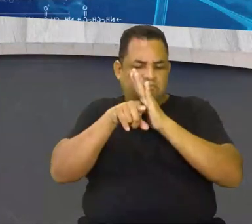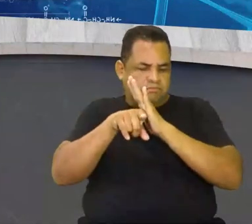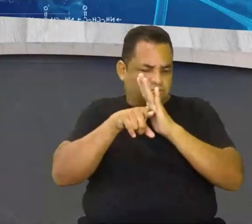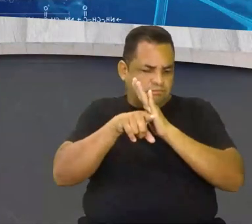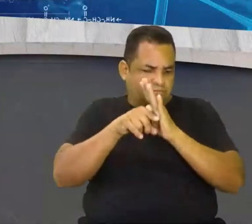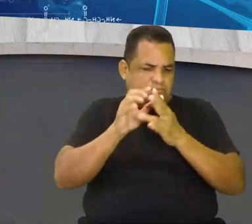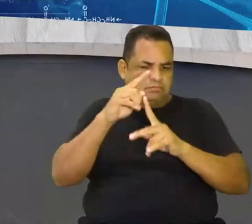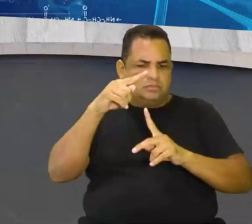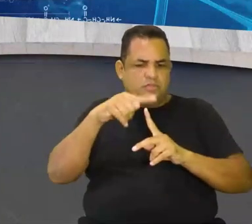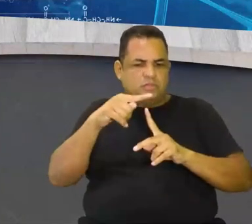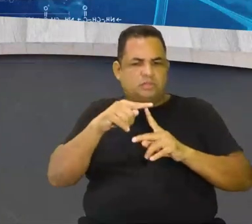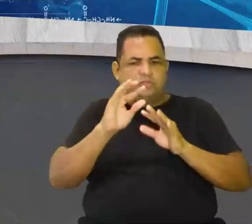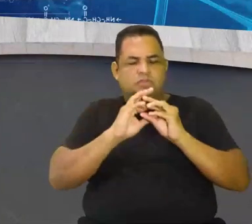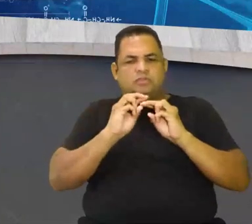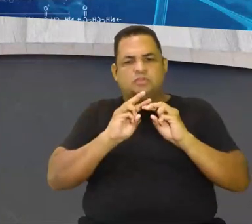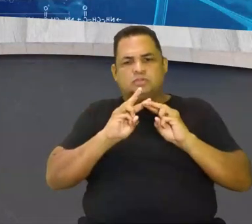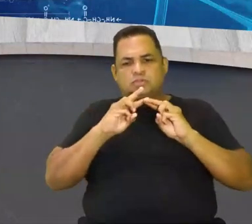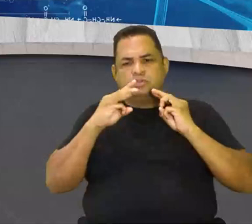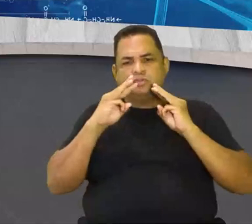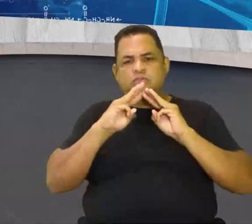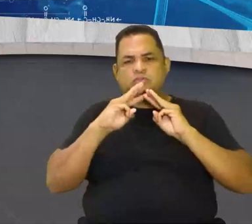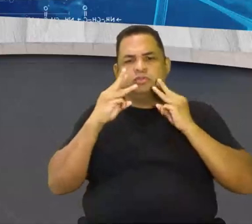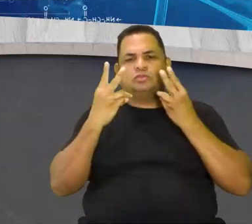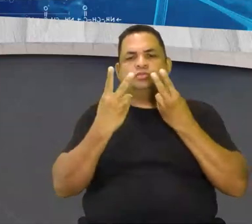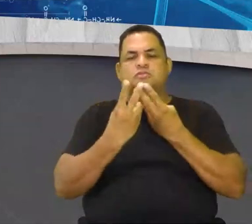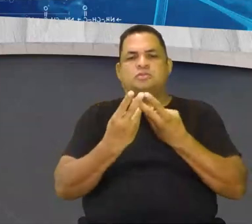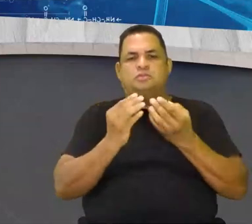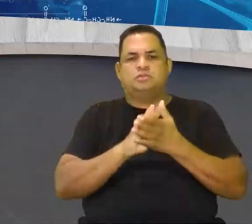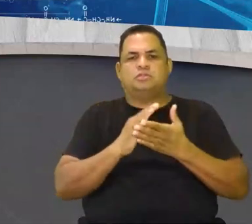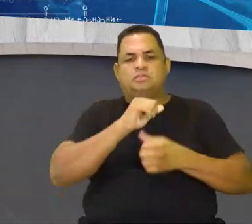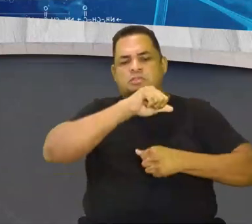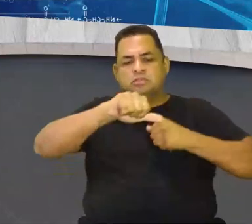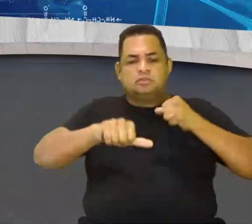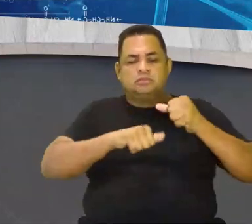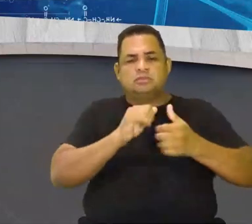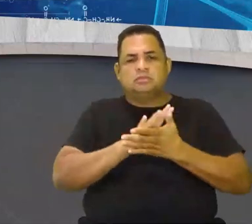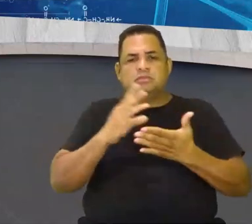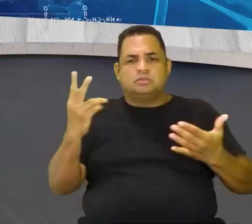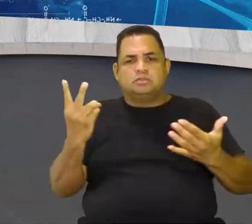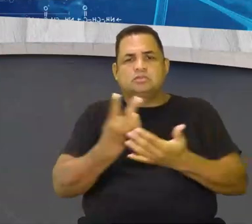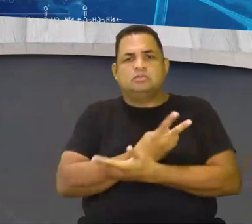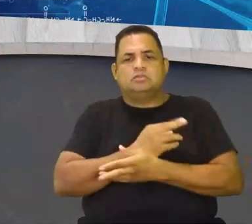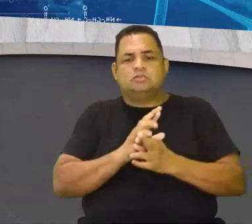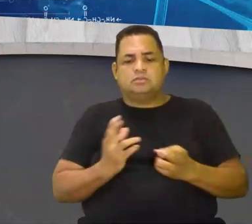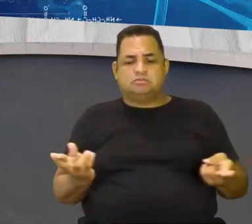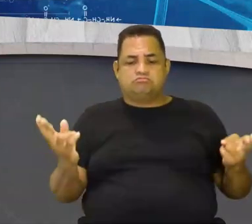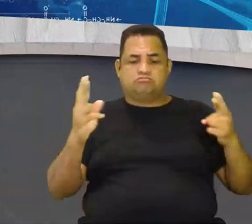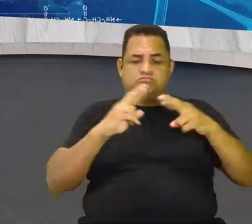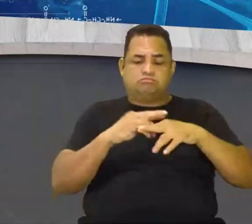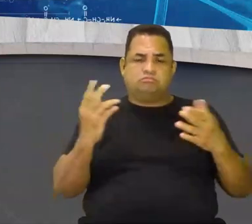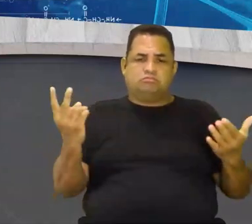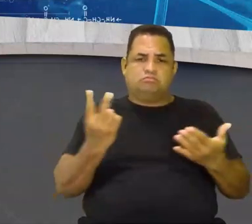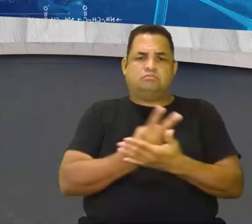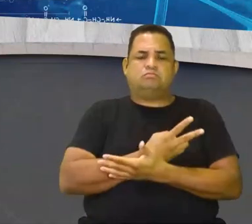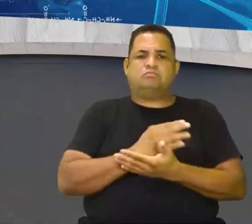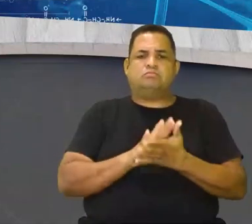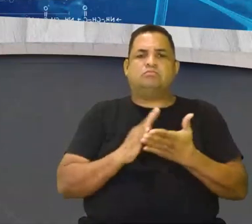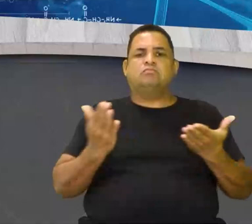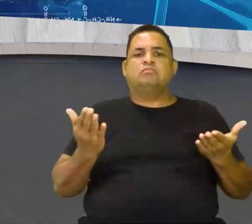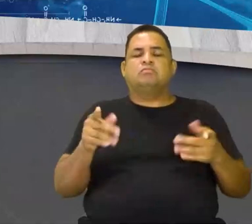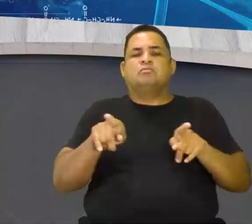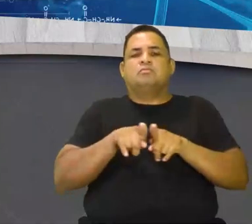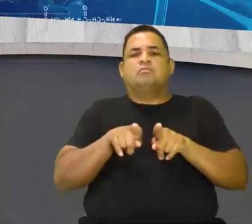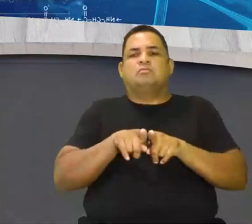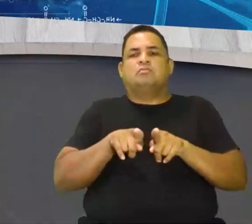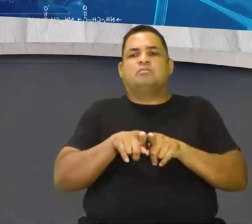o tipo de matéria, a composição e as transformações que nela ocorrem, quer dizer, as reações que acontecem. Então, para isso